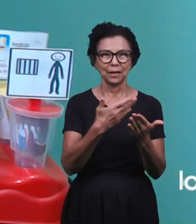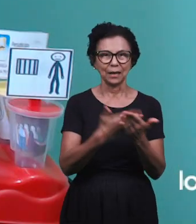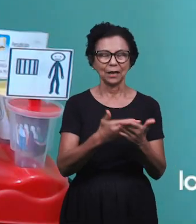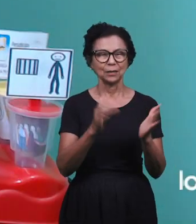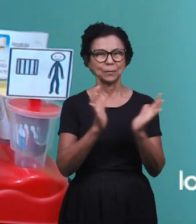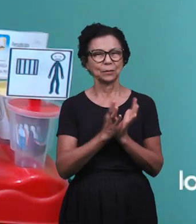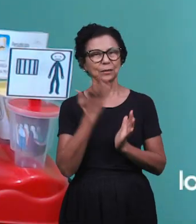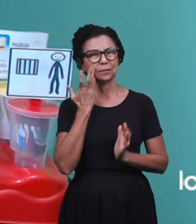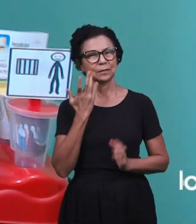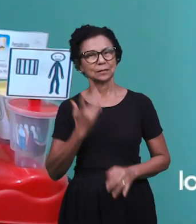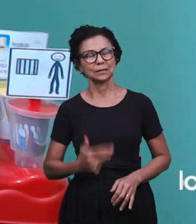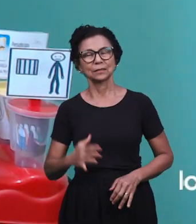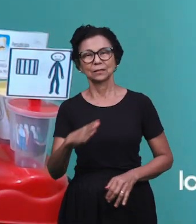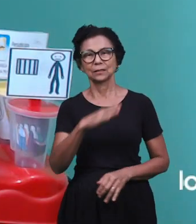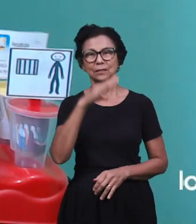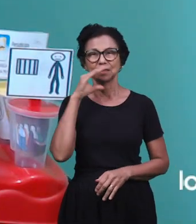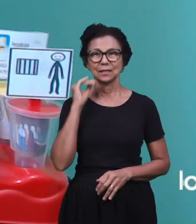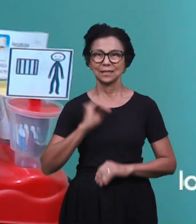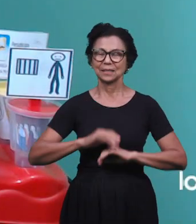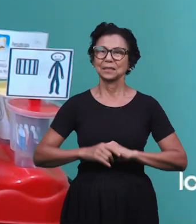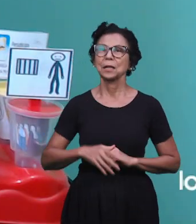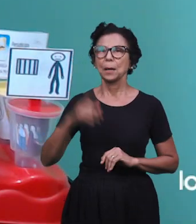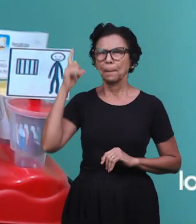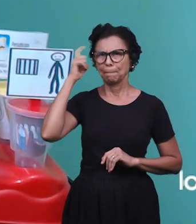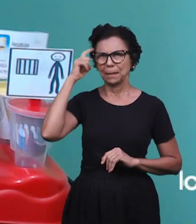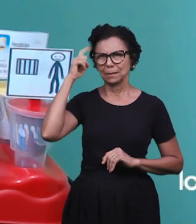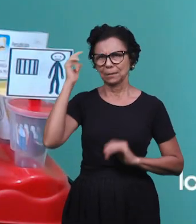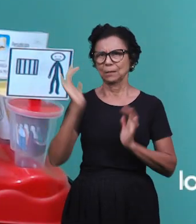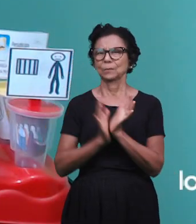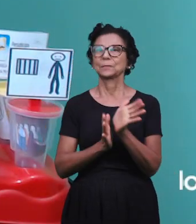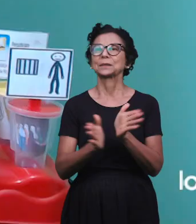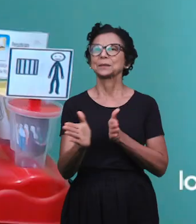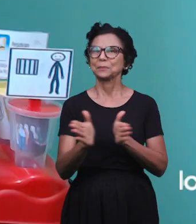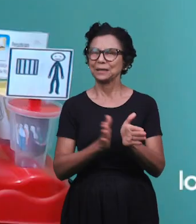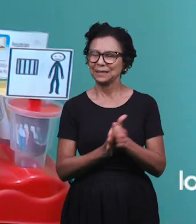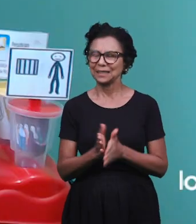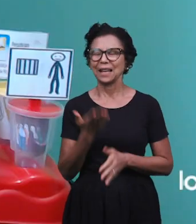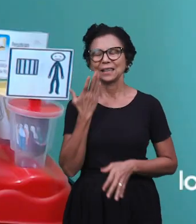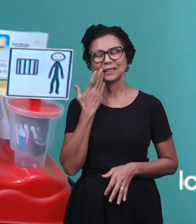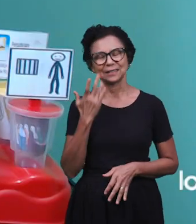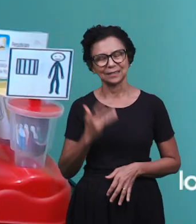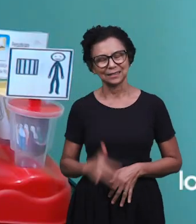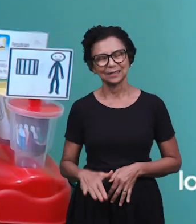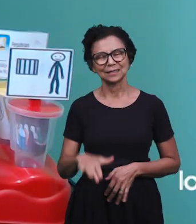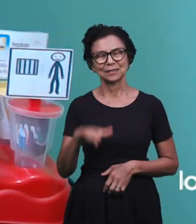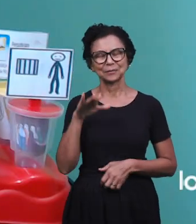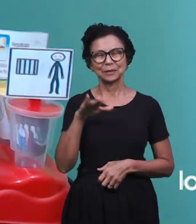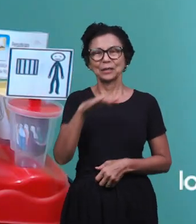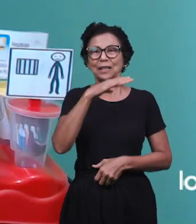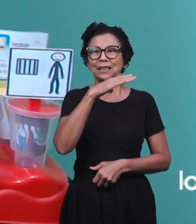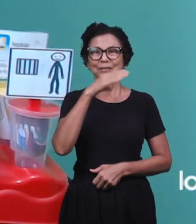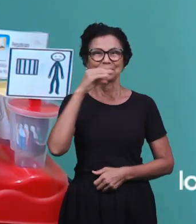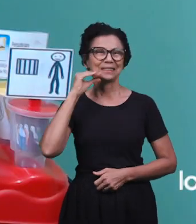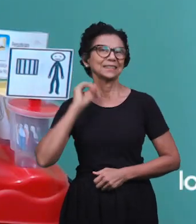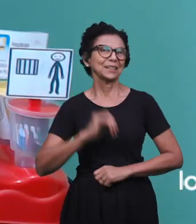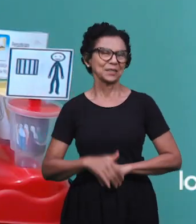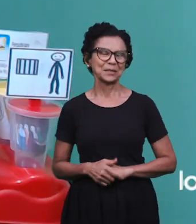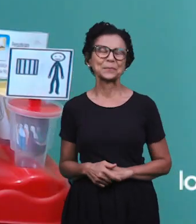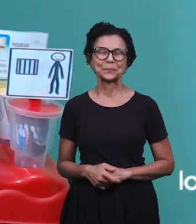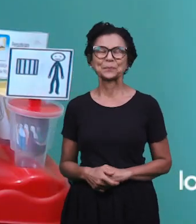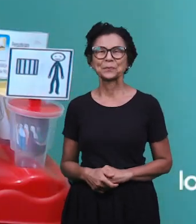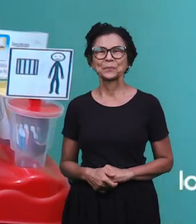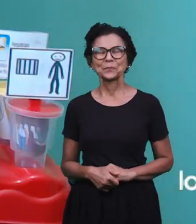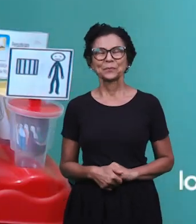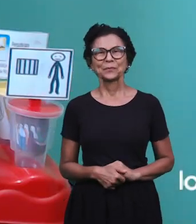classes, pensando também dos nossos irmãos da acessibilidade, crianças, intermediários e